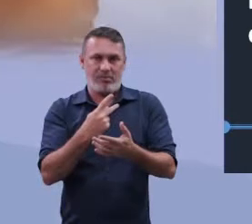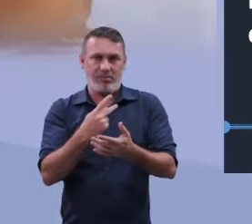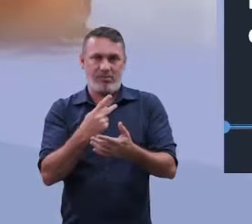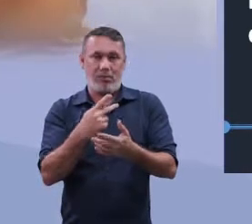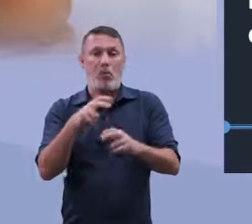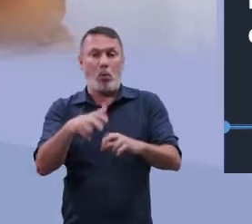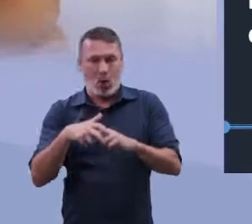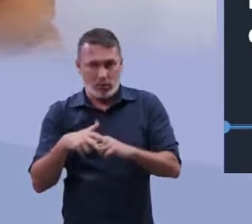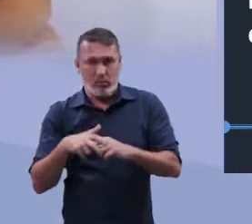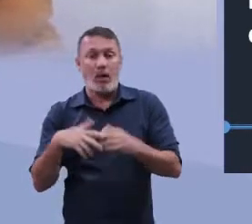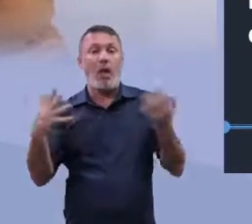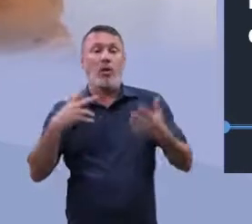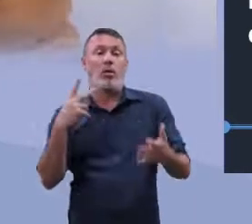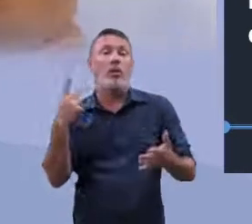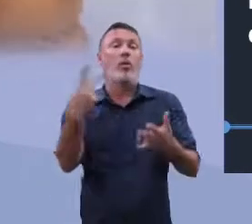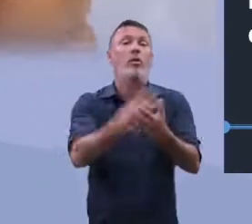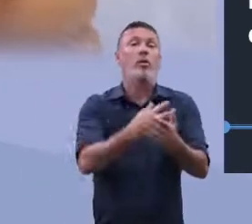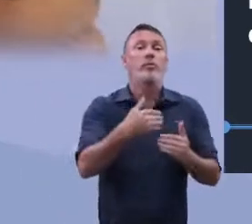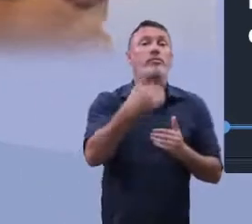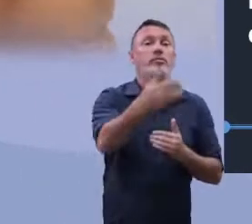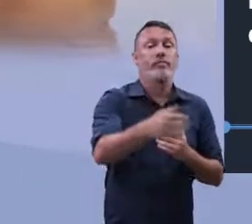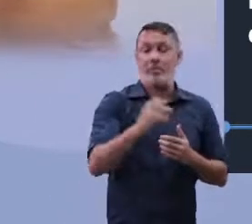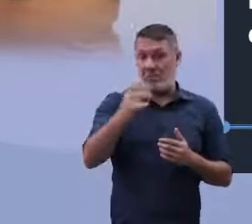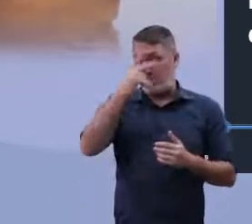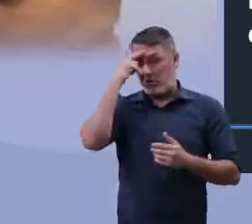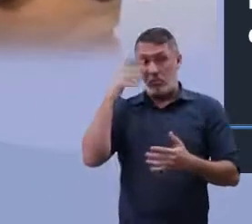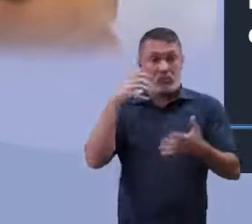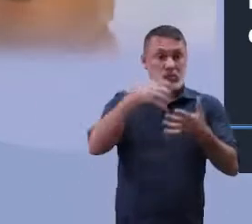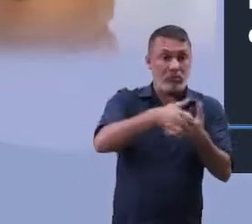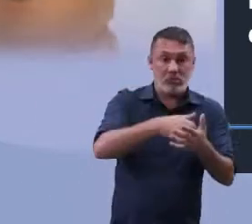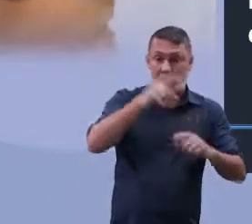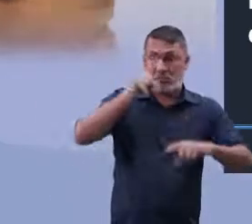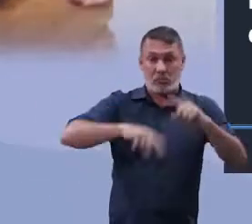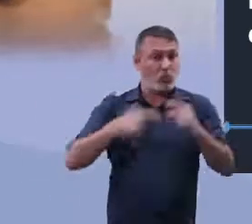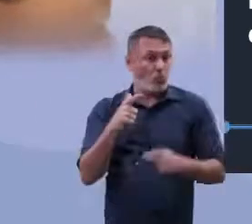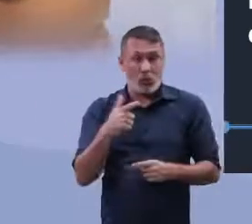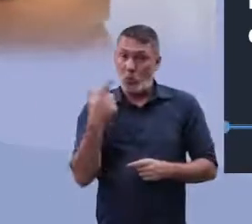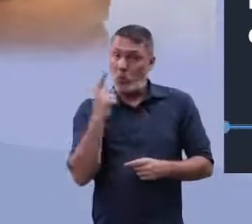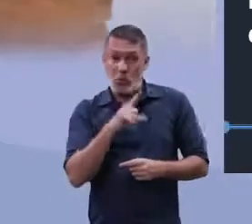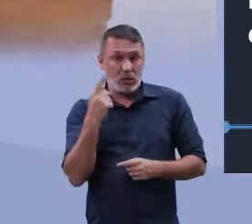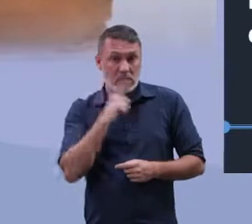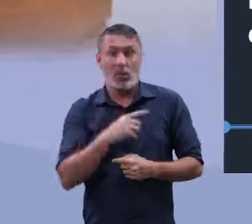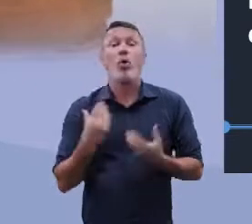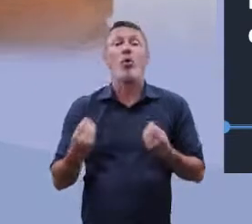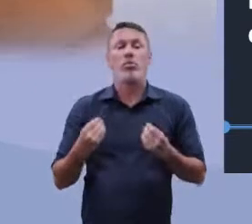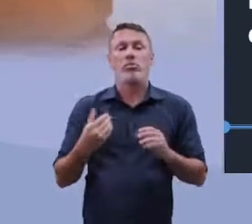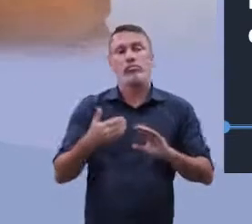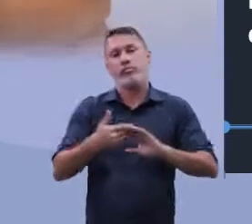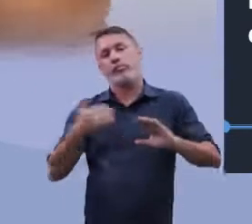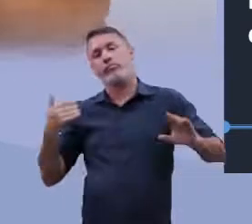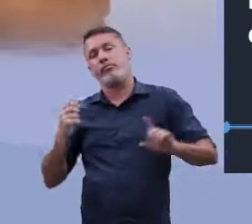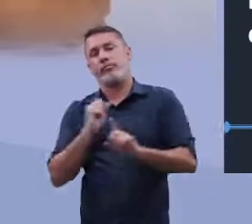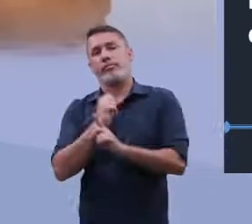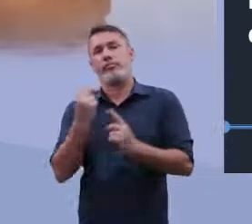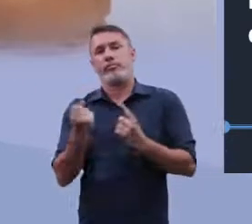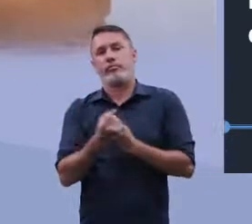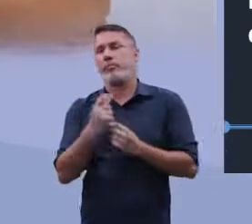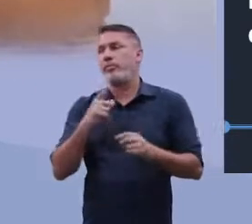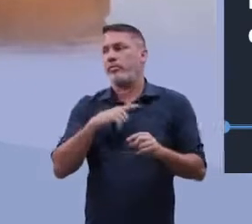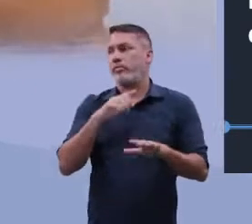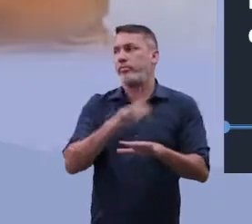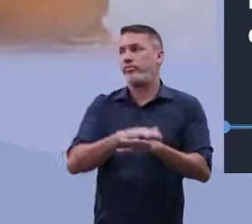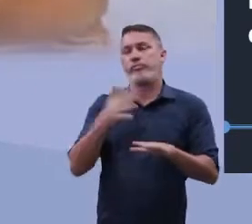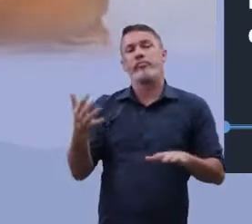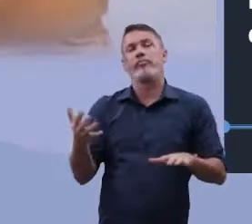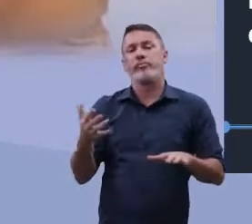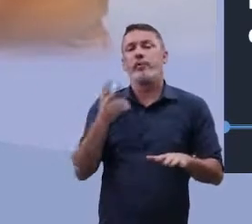tenho a consequência. Qual a consequência do consumismo? Aqueles que não conseguem consumir, que não têm condições, nós temos aqui exclusão social.